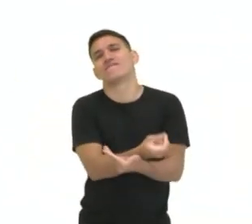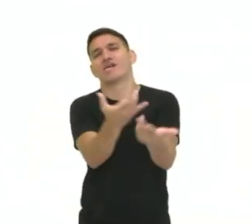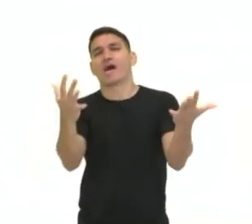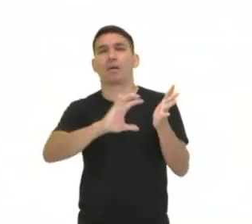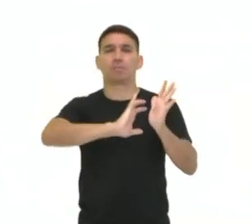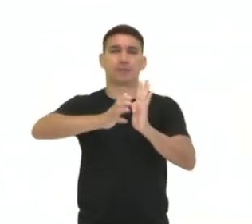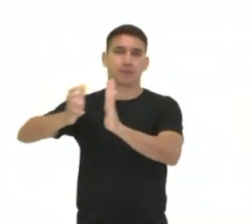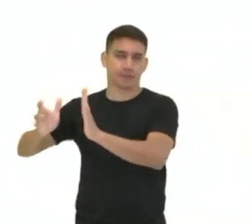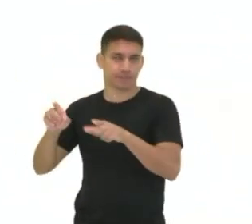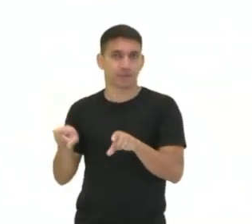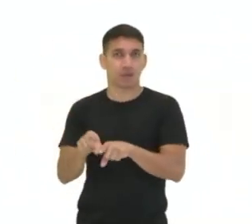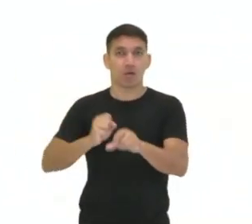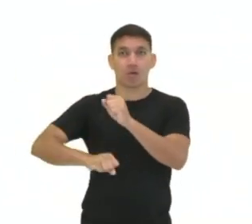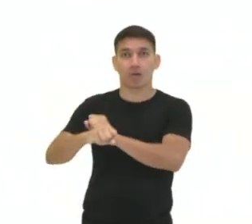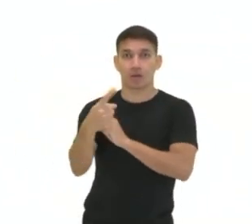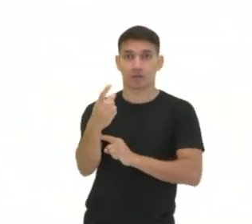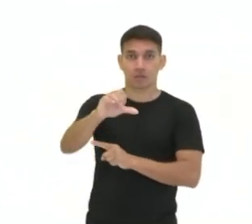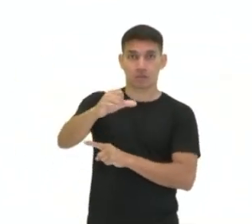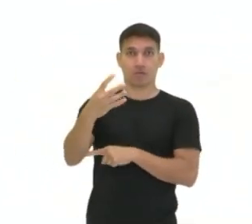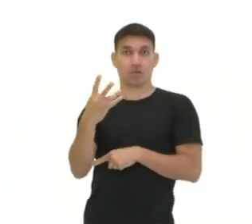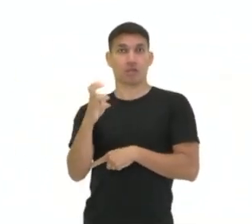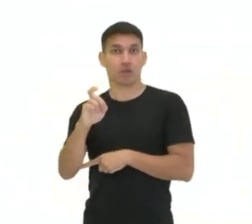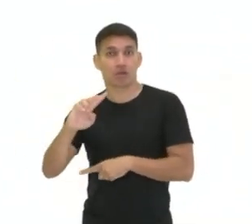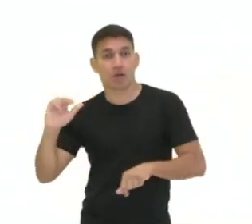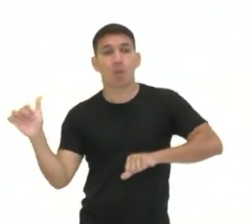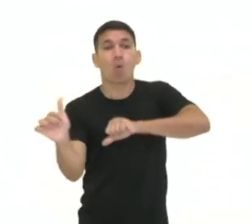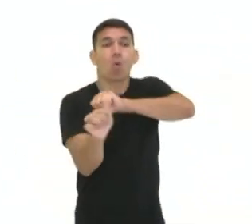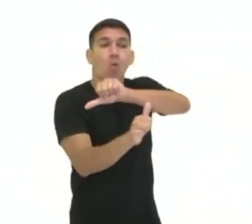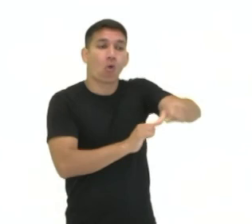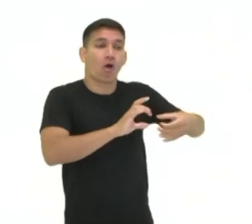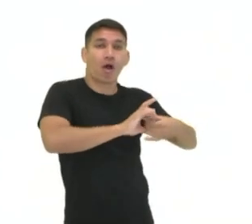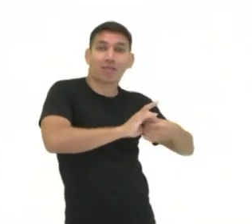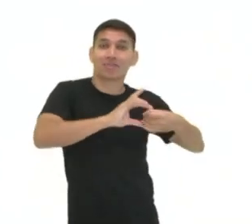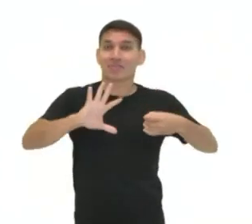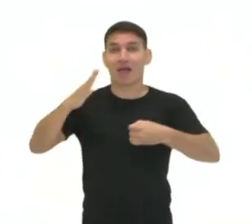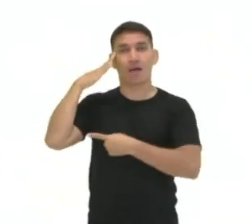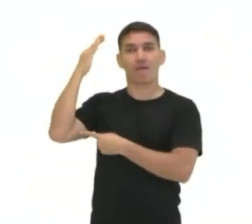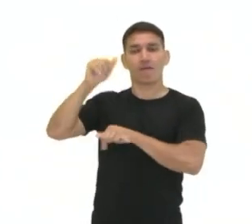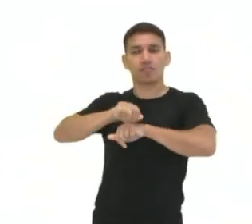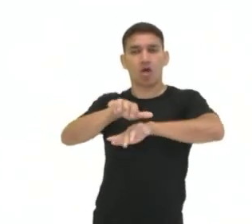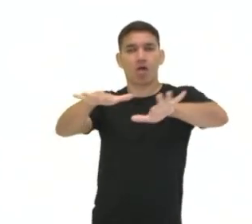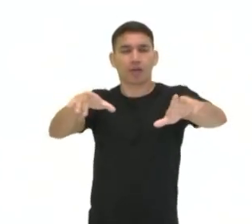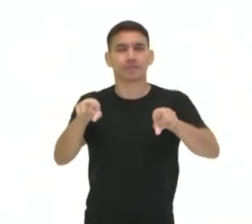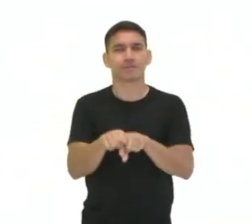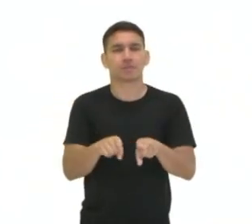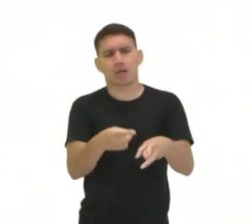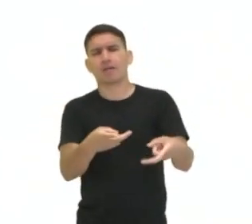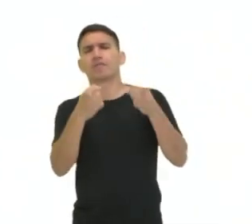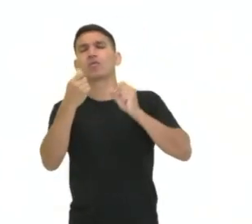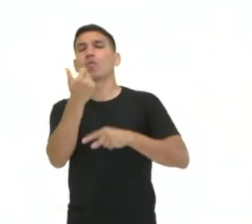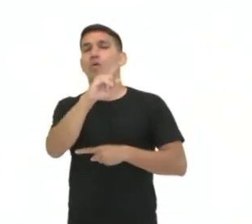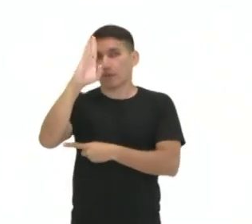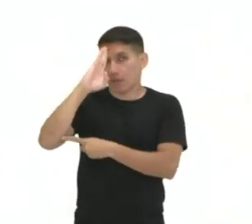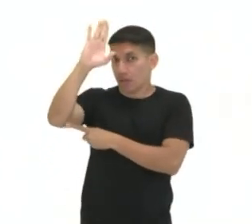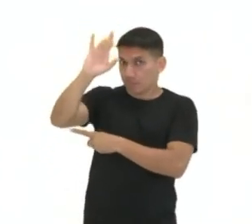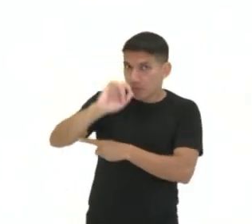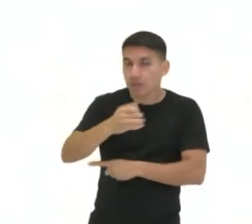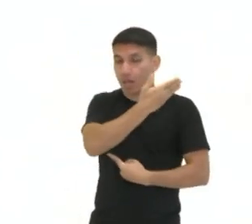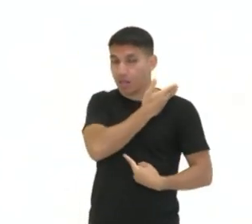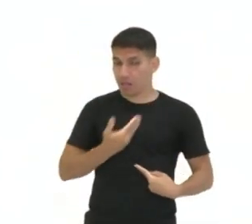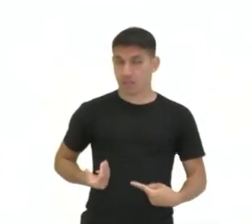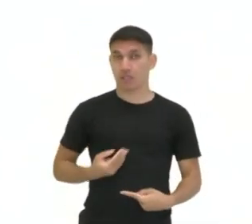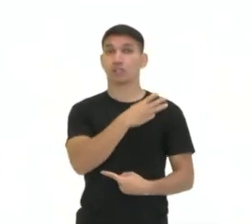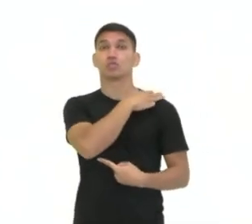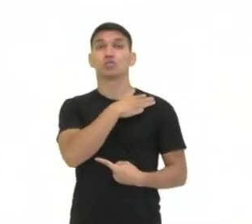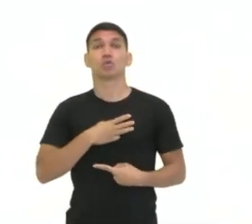em 1945 e a transição para essa democracia populista. Também vimos as principais características do governo Dutra,